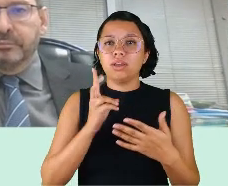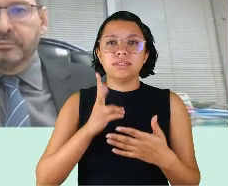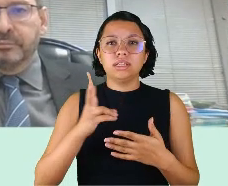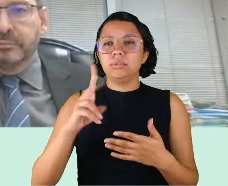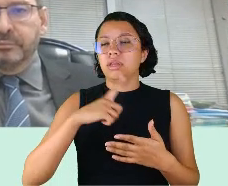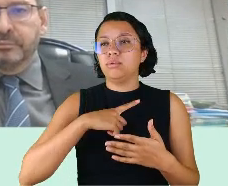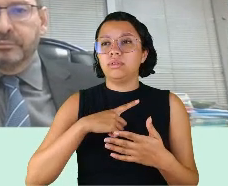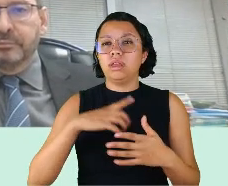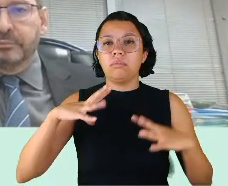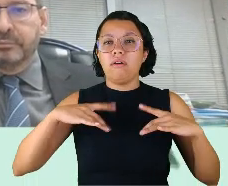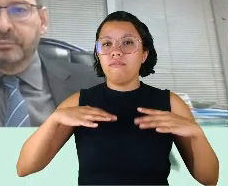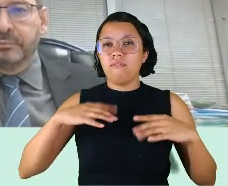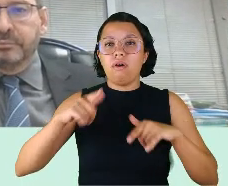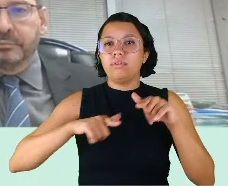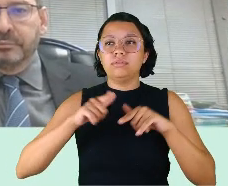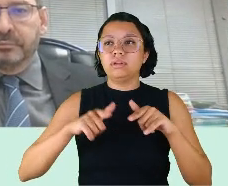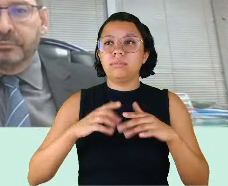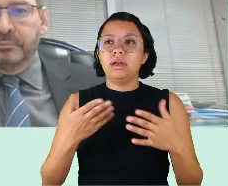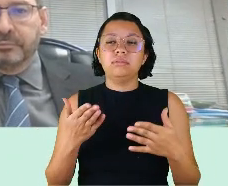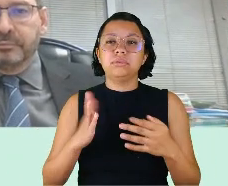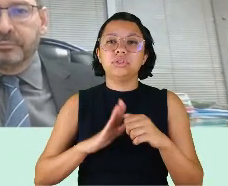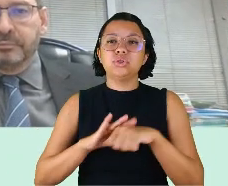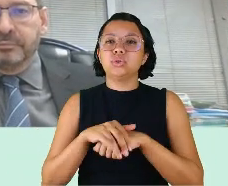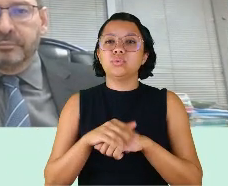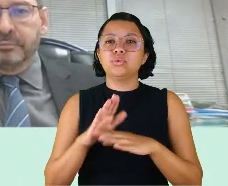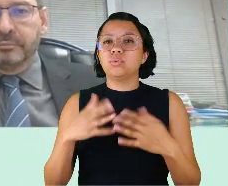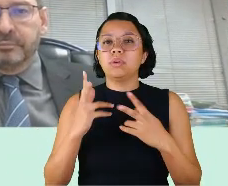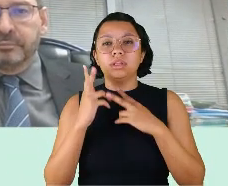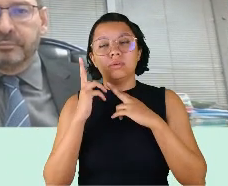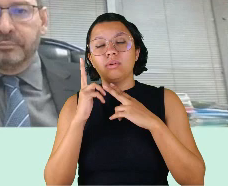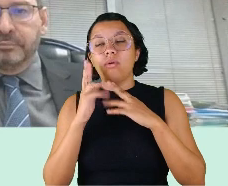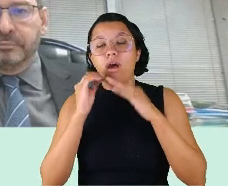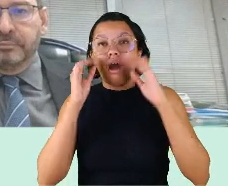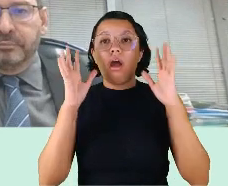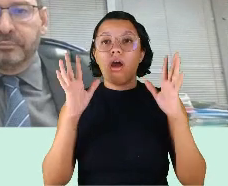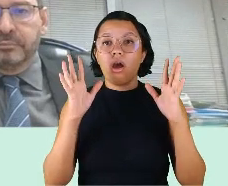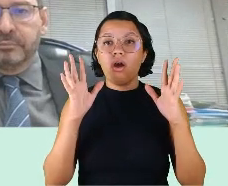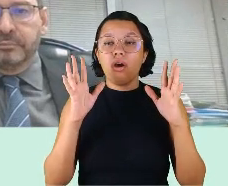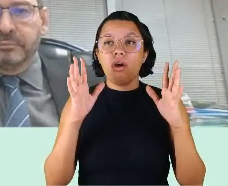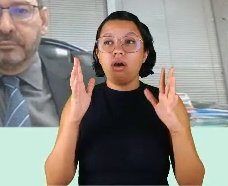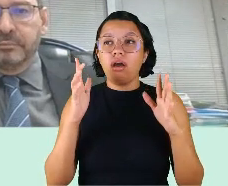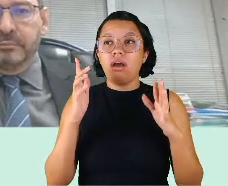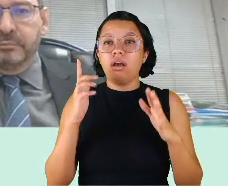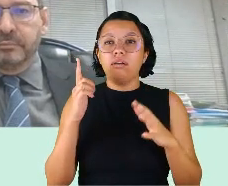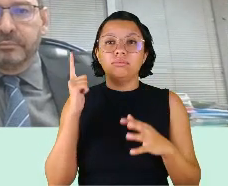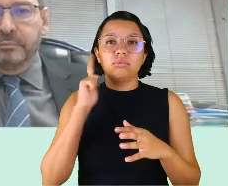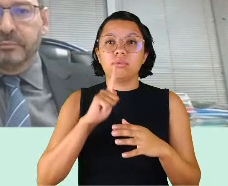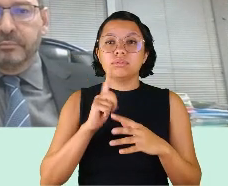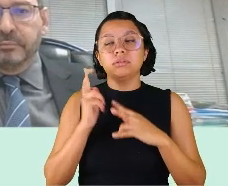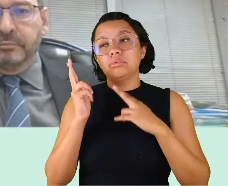folga, eu trabalho. E de noite, quando eu acordo, eu não consigo dormir, eu não gosto de ver televisão, eu vou